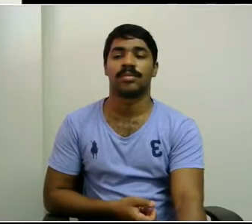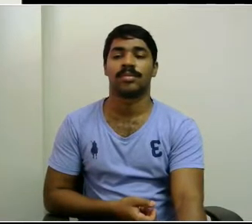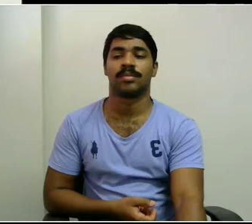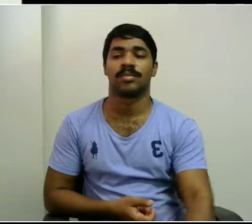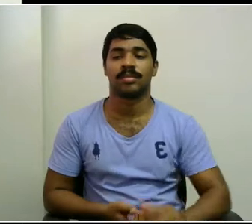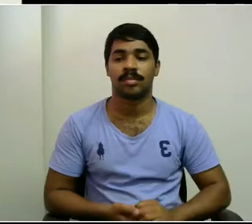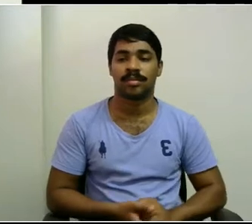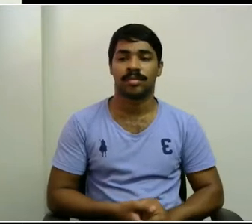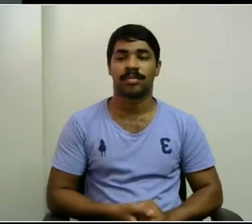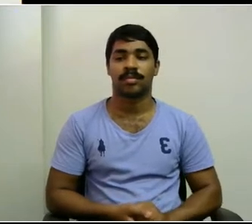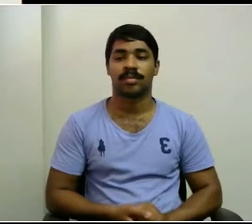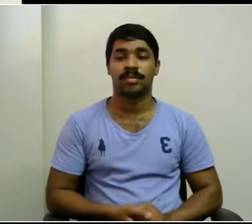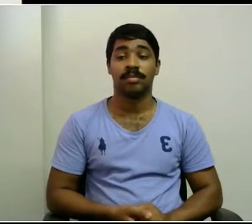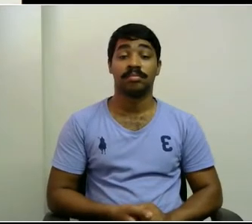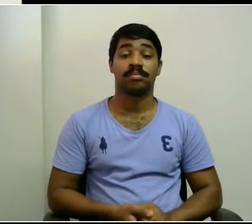Primeiro,